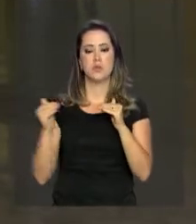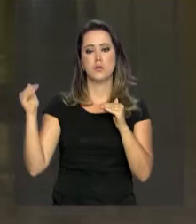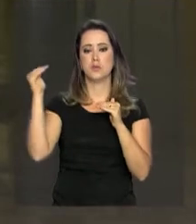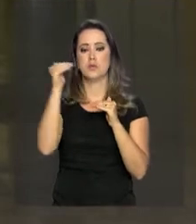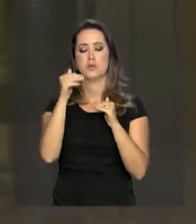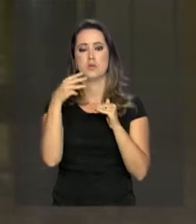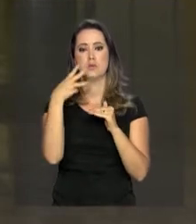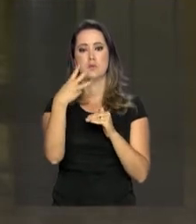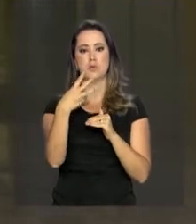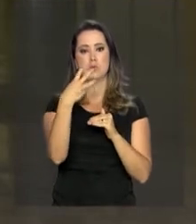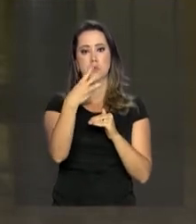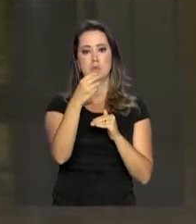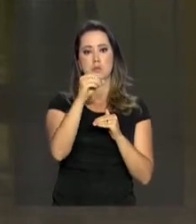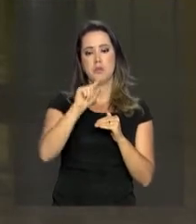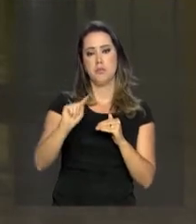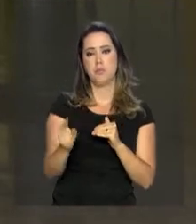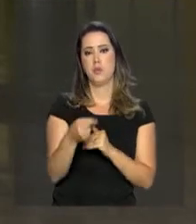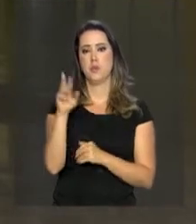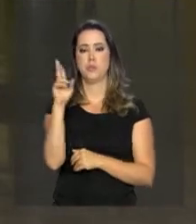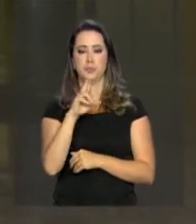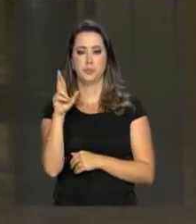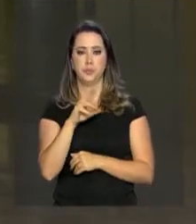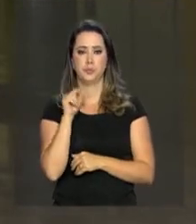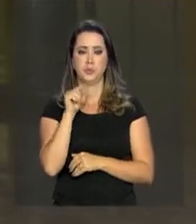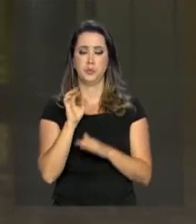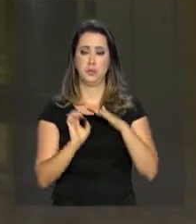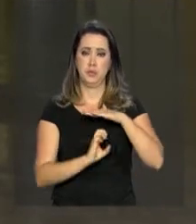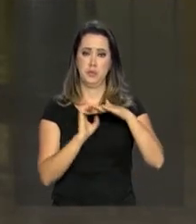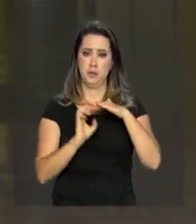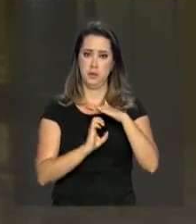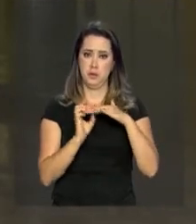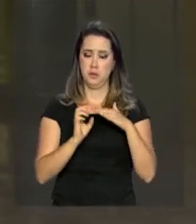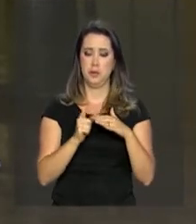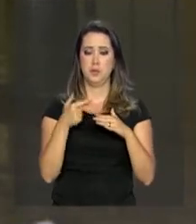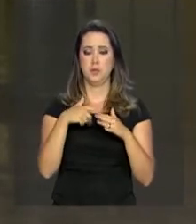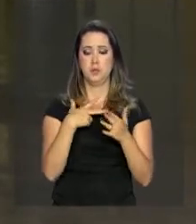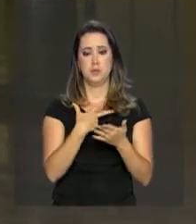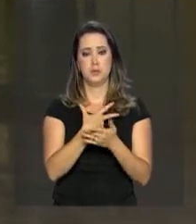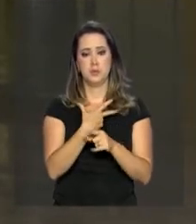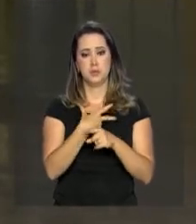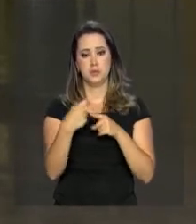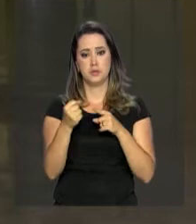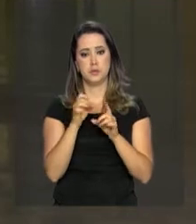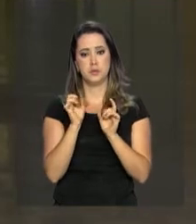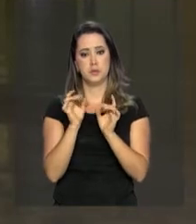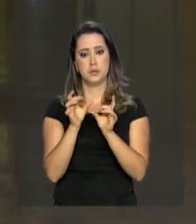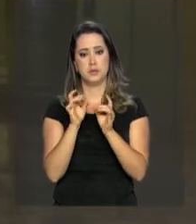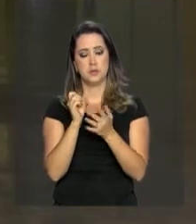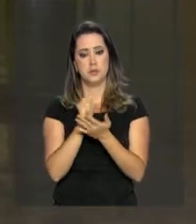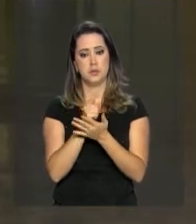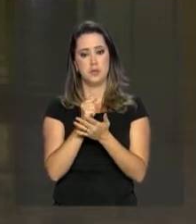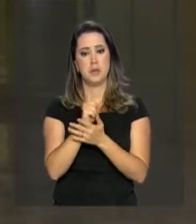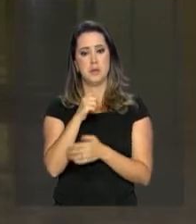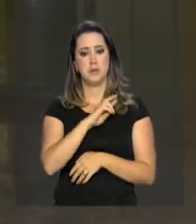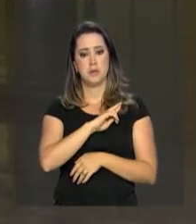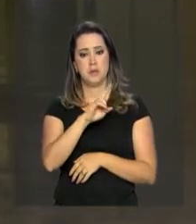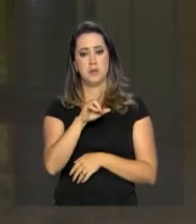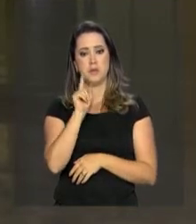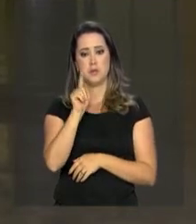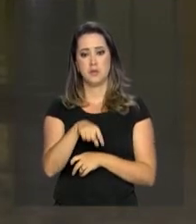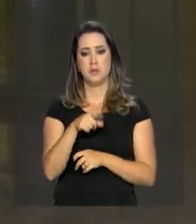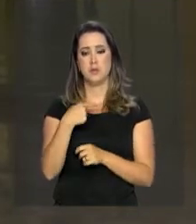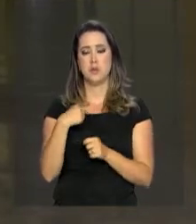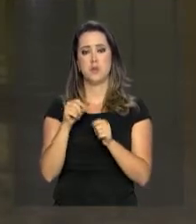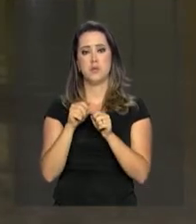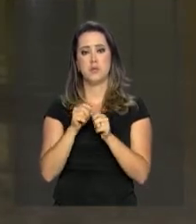330 mil reais e as empresas privadas que vencerem as licitações ficam responsáveis por fazer